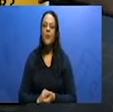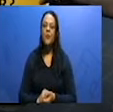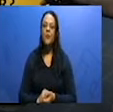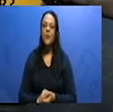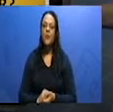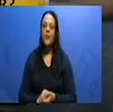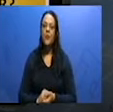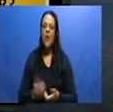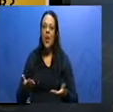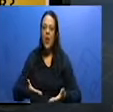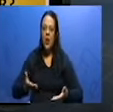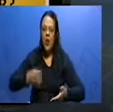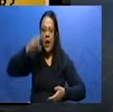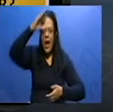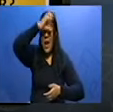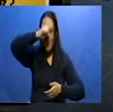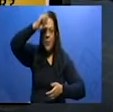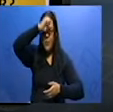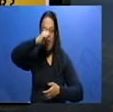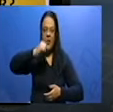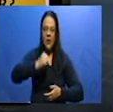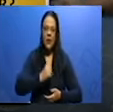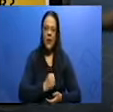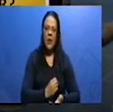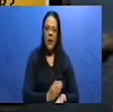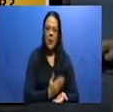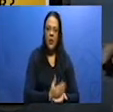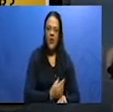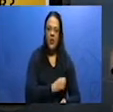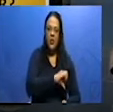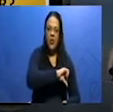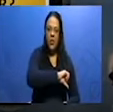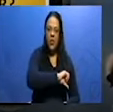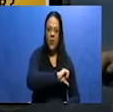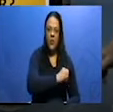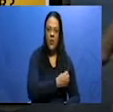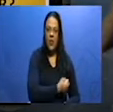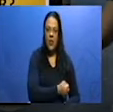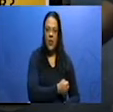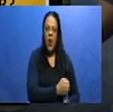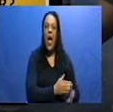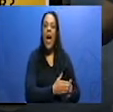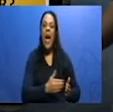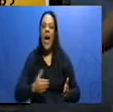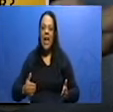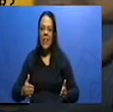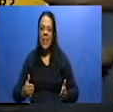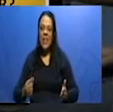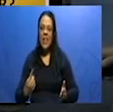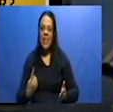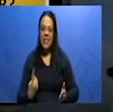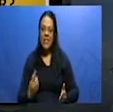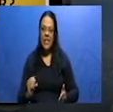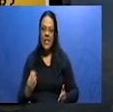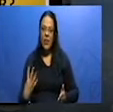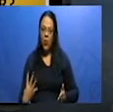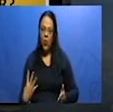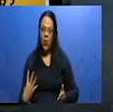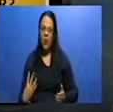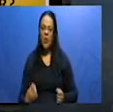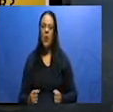um resumo das páginas 98 até a 104. Quarto ano, se eu estou falando